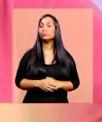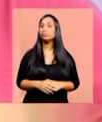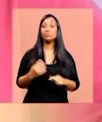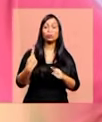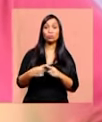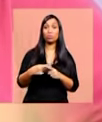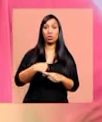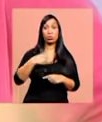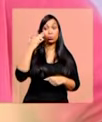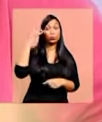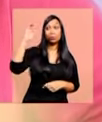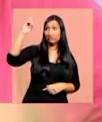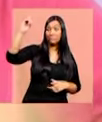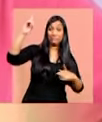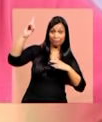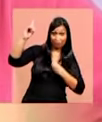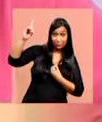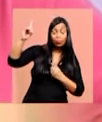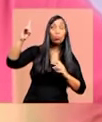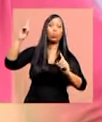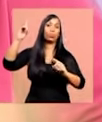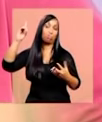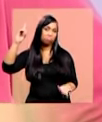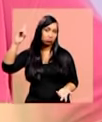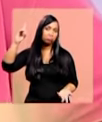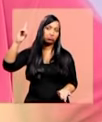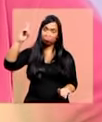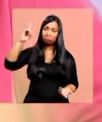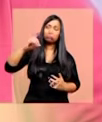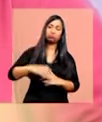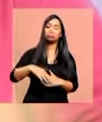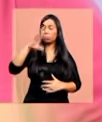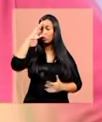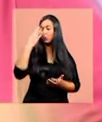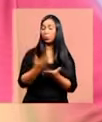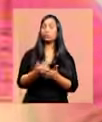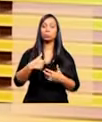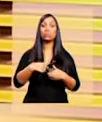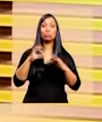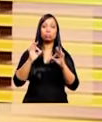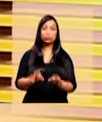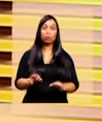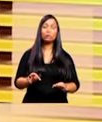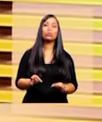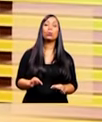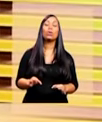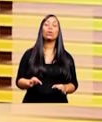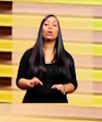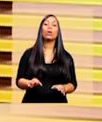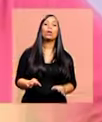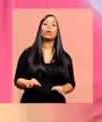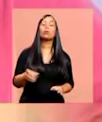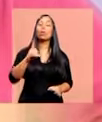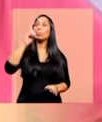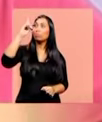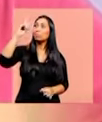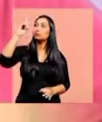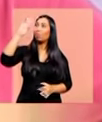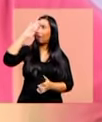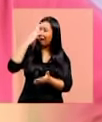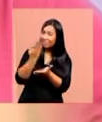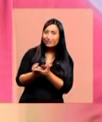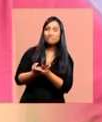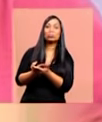sentido. Até porque nem eu sei se existe ou não. Né? O tipo de ateísmo que eu me considero, né, que eu me classifico, não é alguém